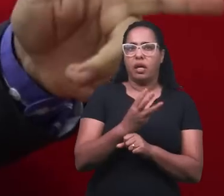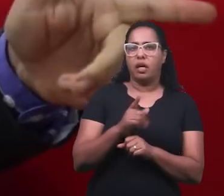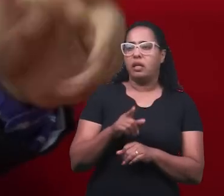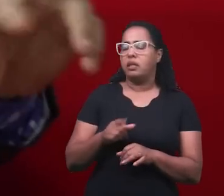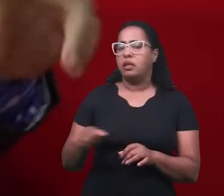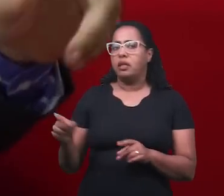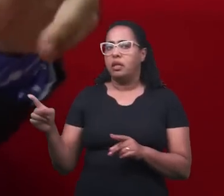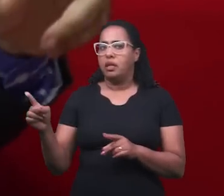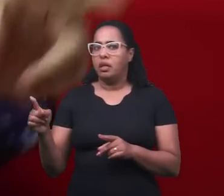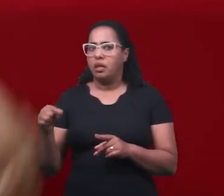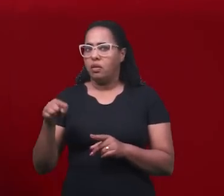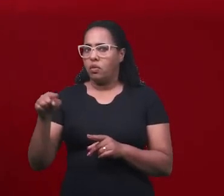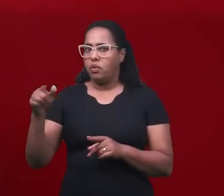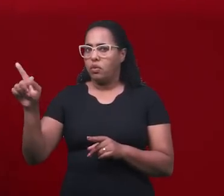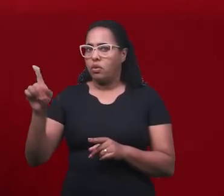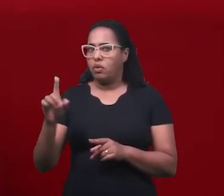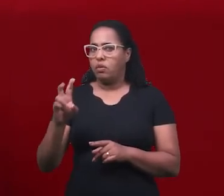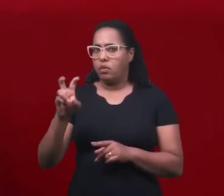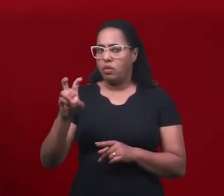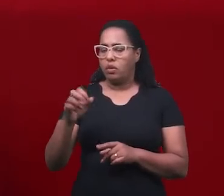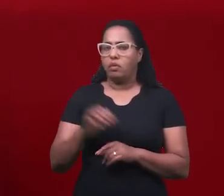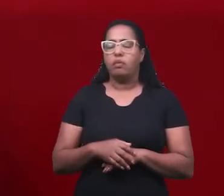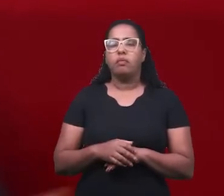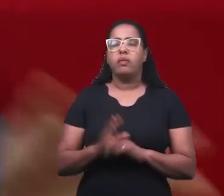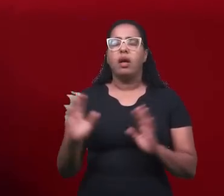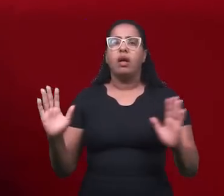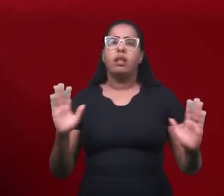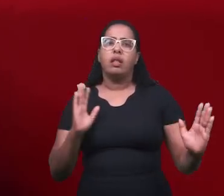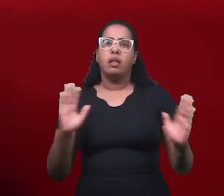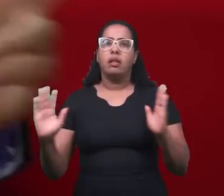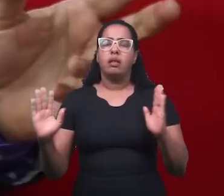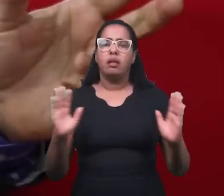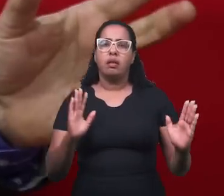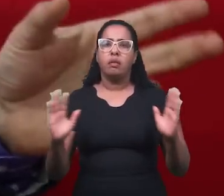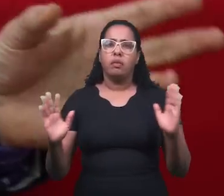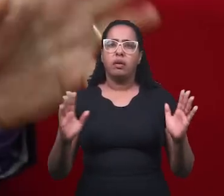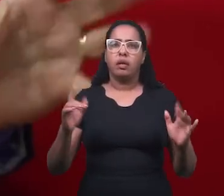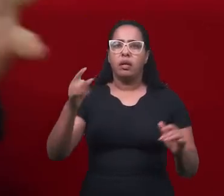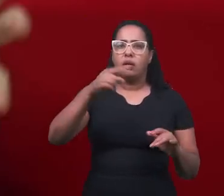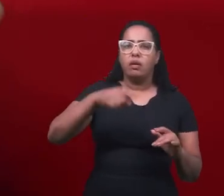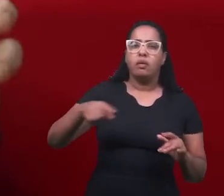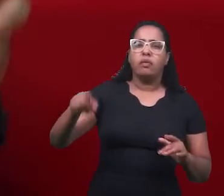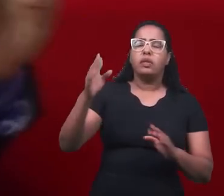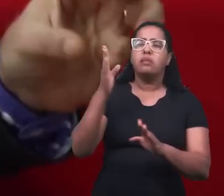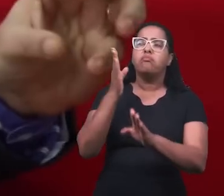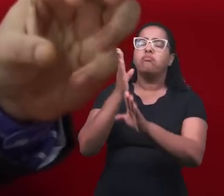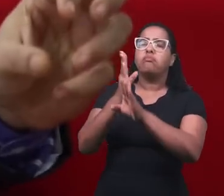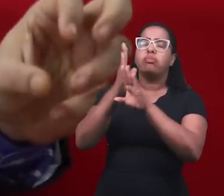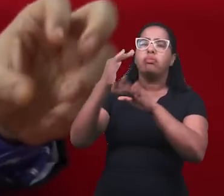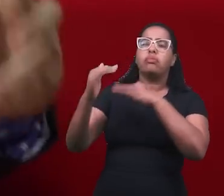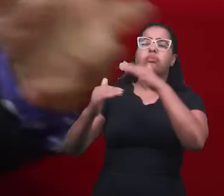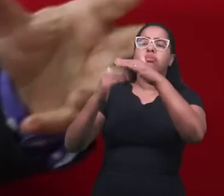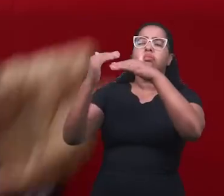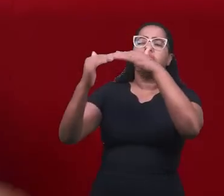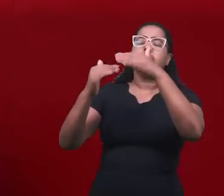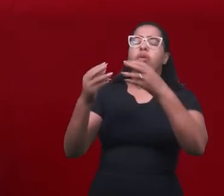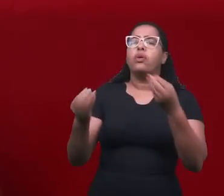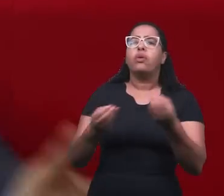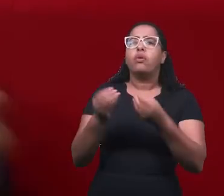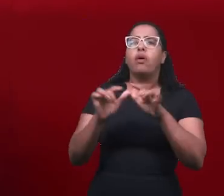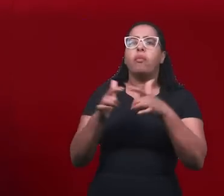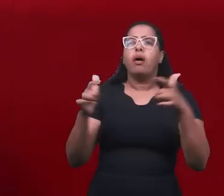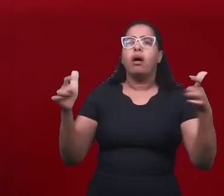5. 5 anos, por conta desse período de 1 a 9 meses. Nesse período, o que é que vocês encontraram de crescimento da igreja? Como é que foi